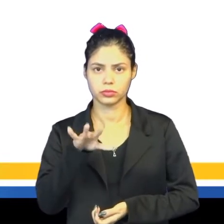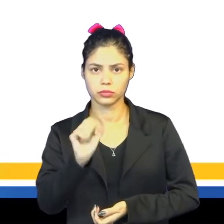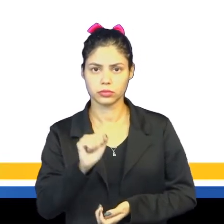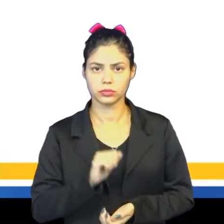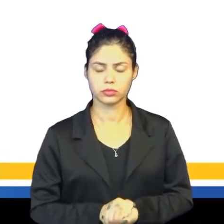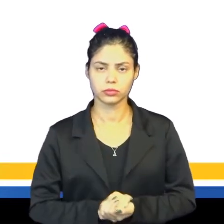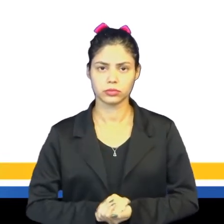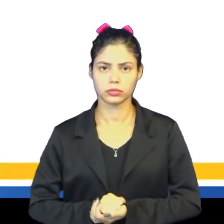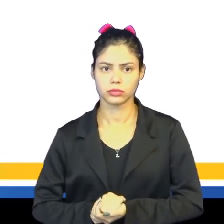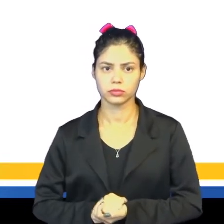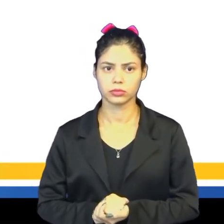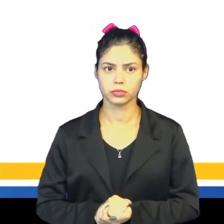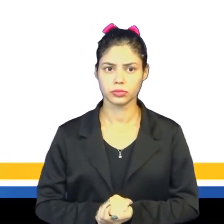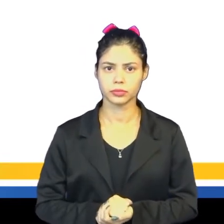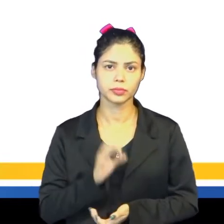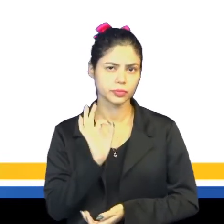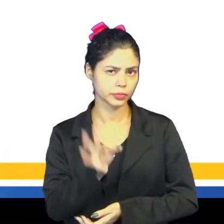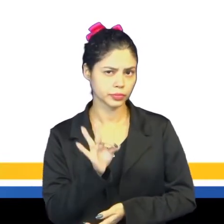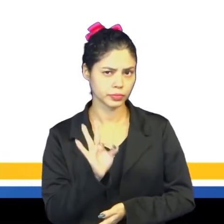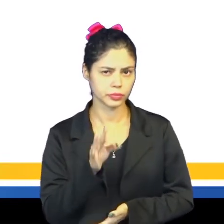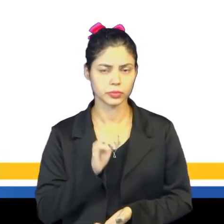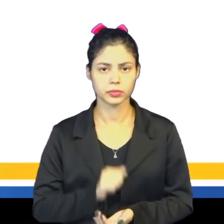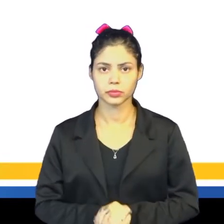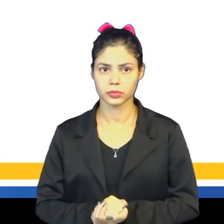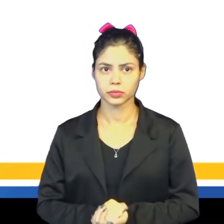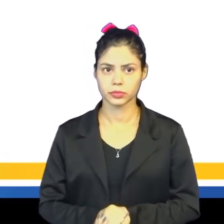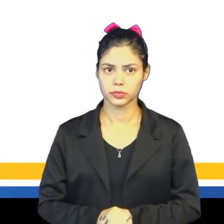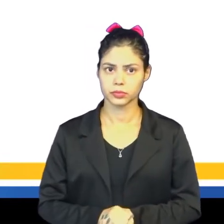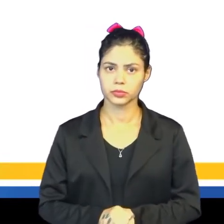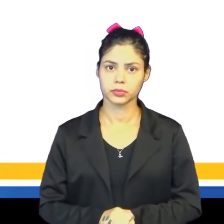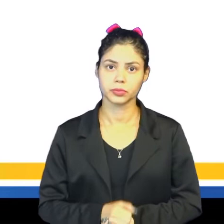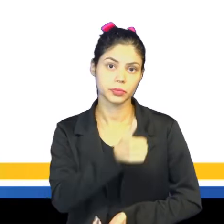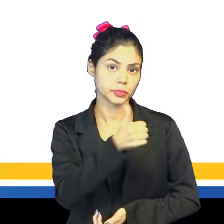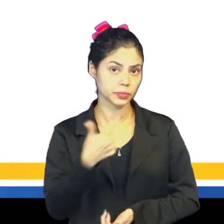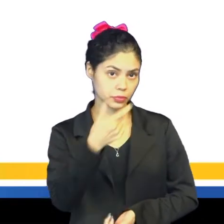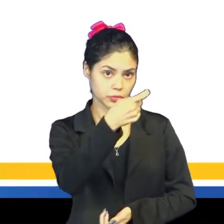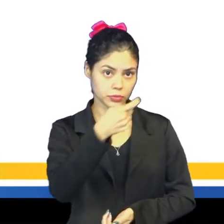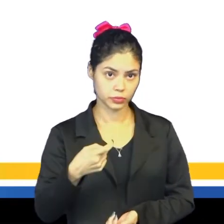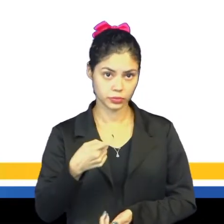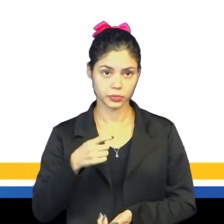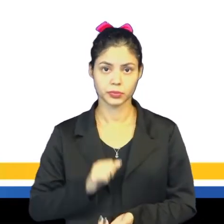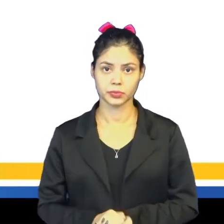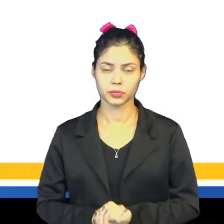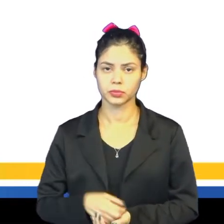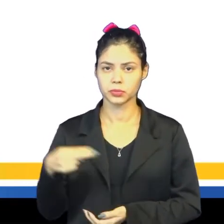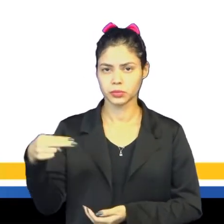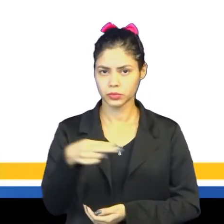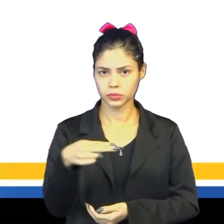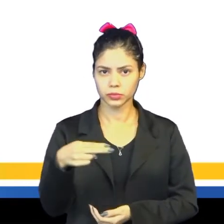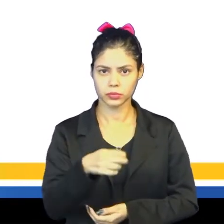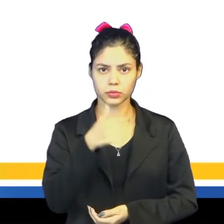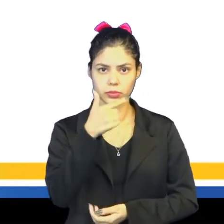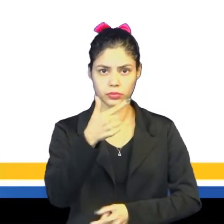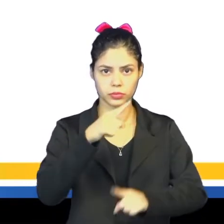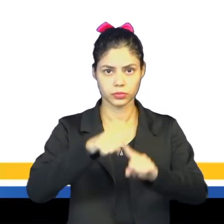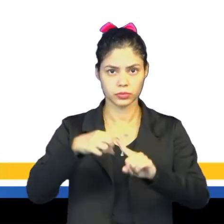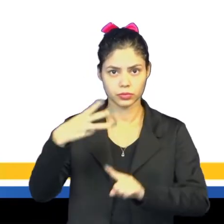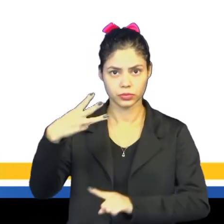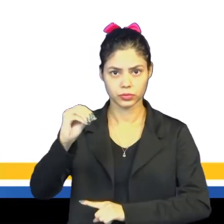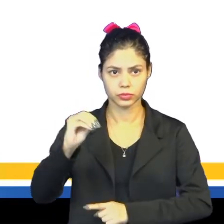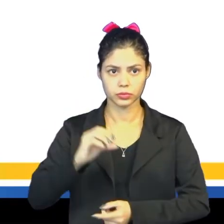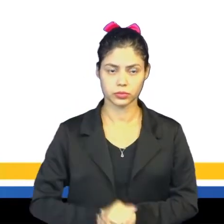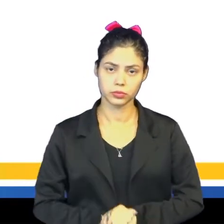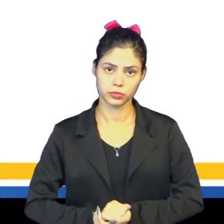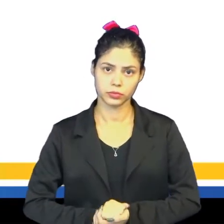razão, certo? Então vai ficar 12x é igual a 2 vezes 30, ou